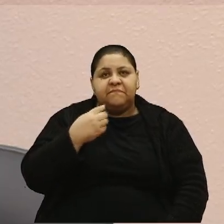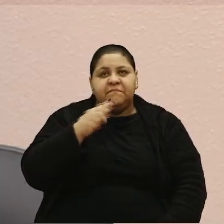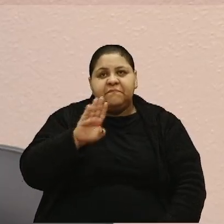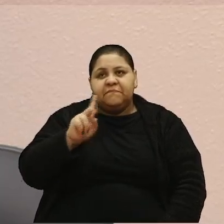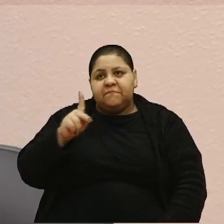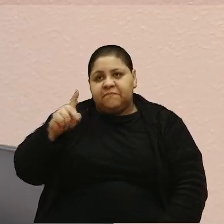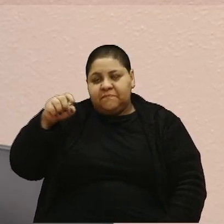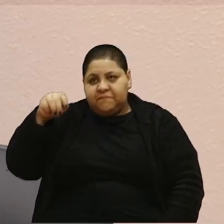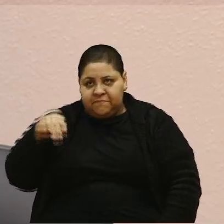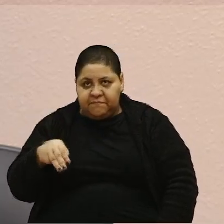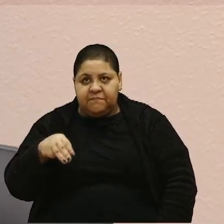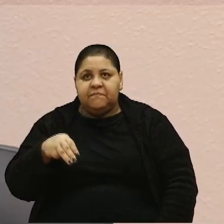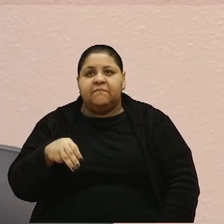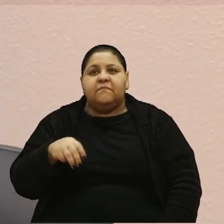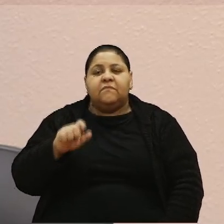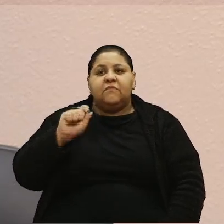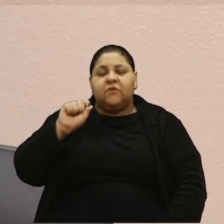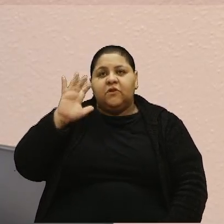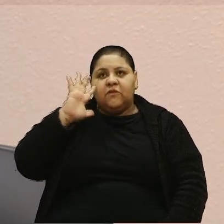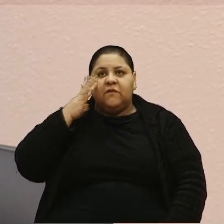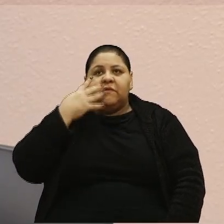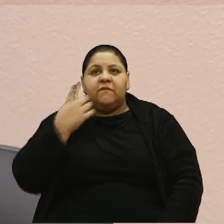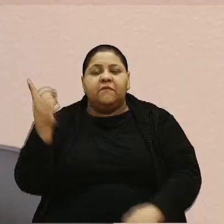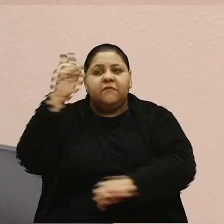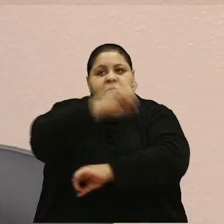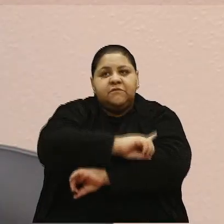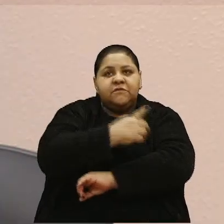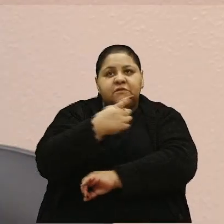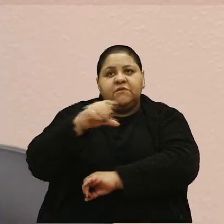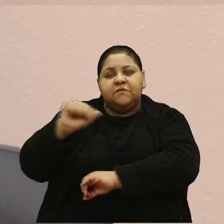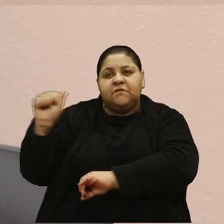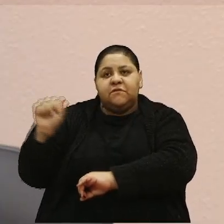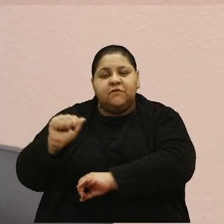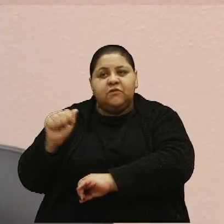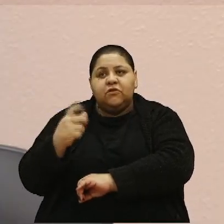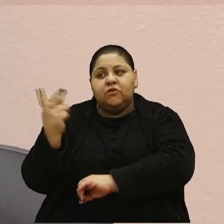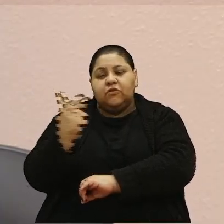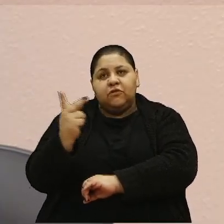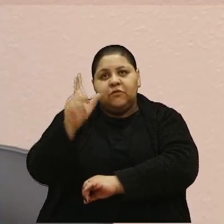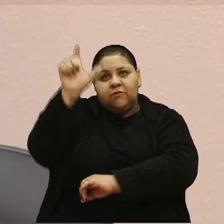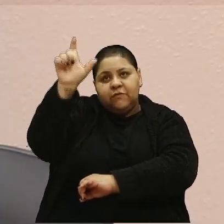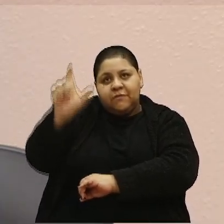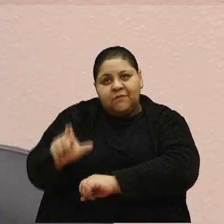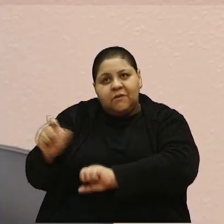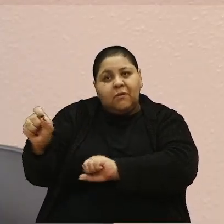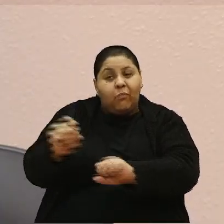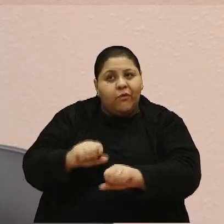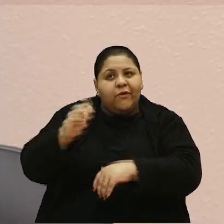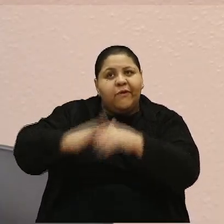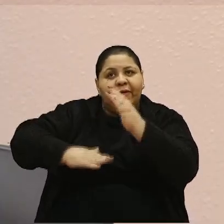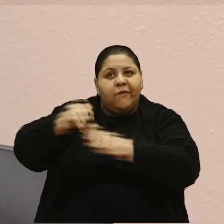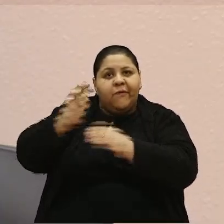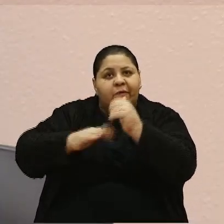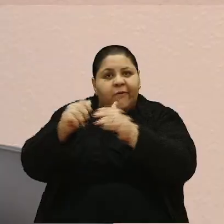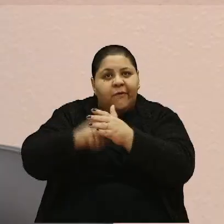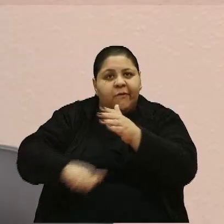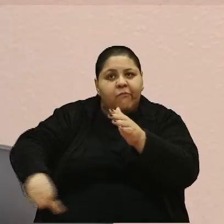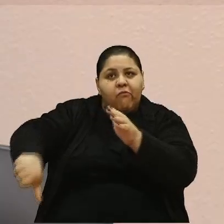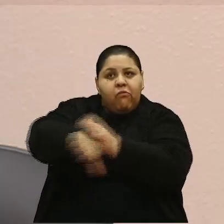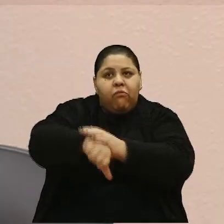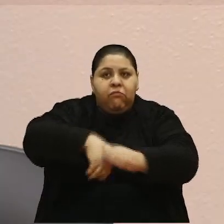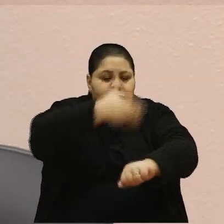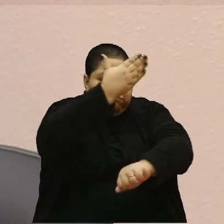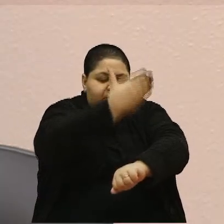Companhia, pela ocorrência no dia 19/8, onde 2 indivíduos suspeitos de prática de crime de